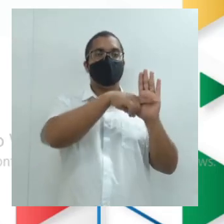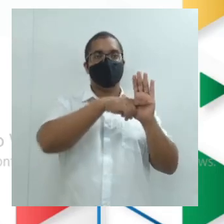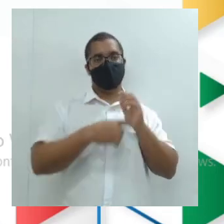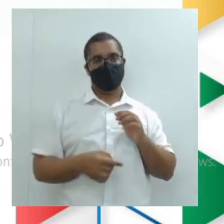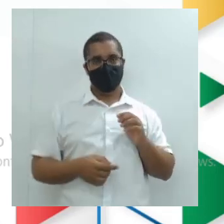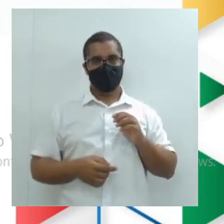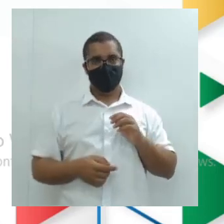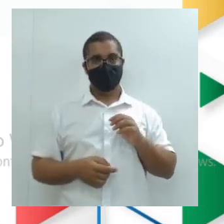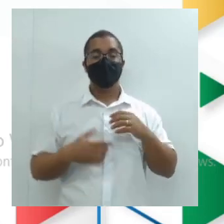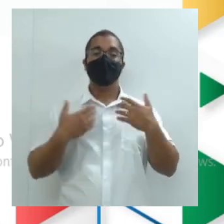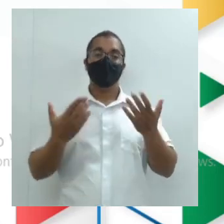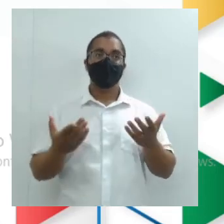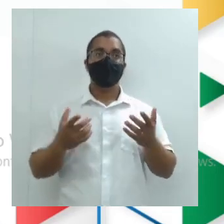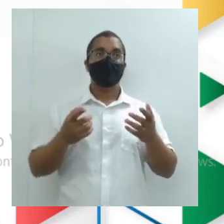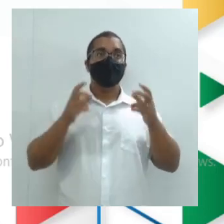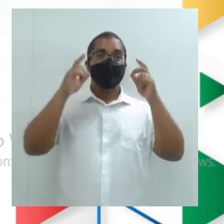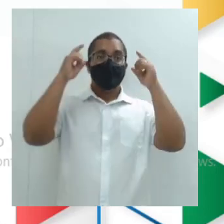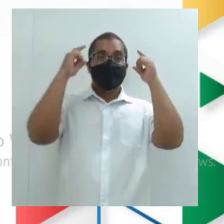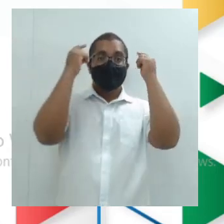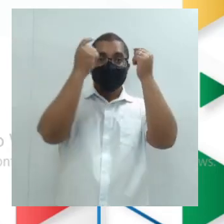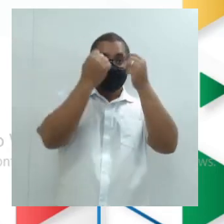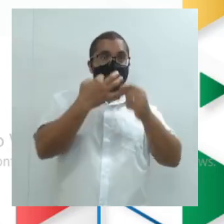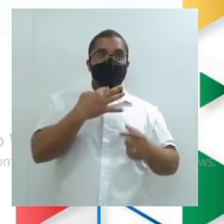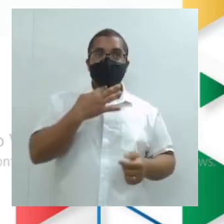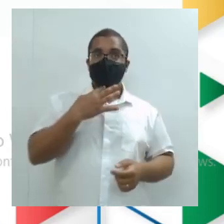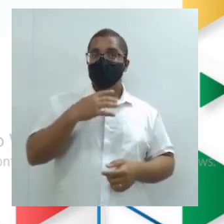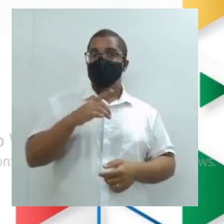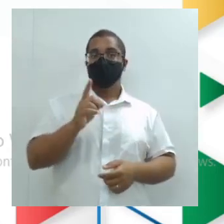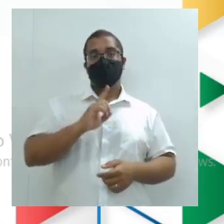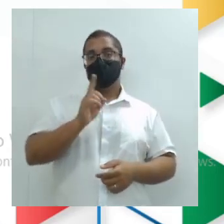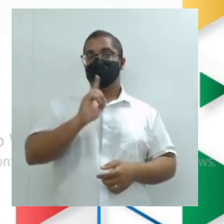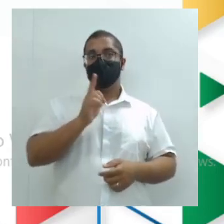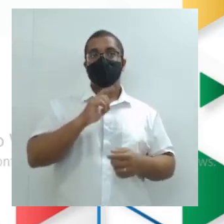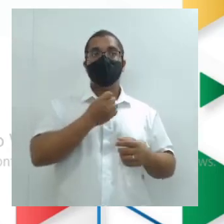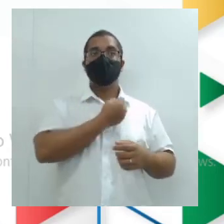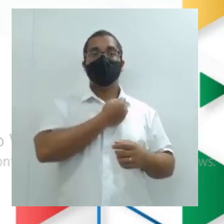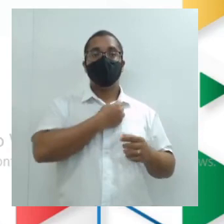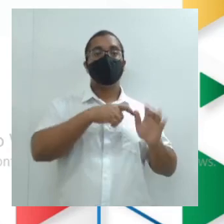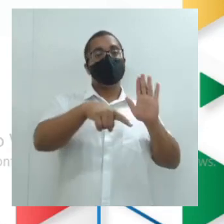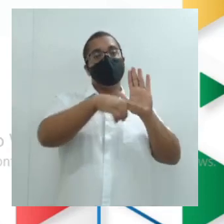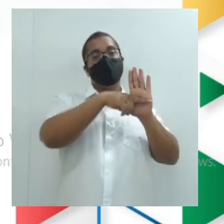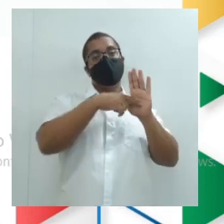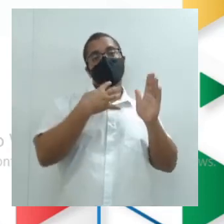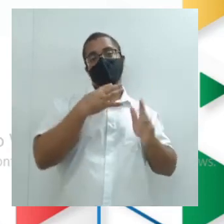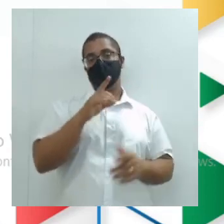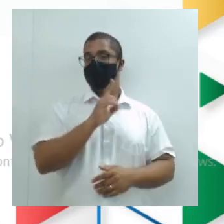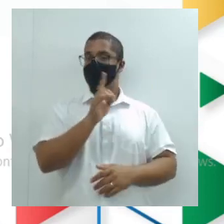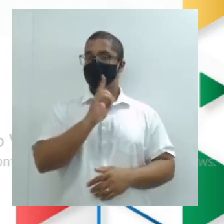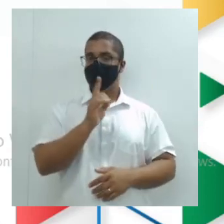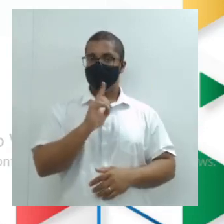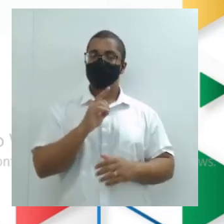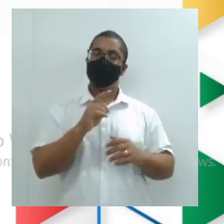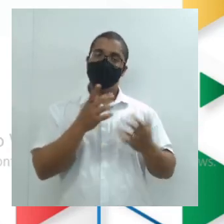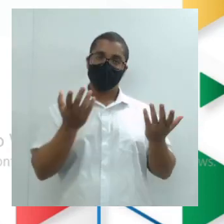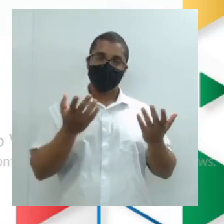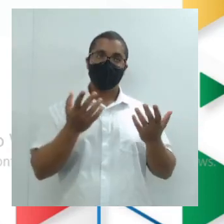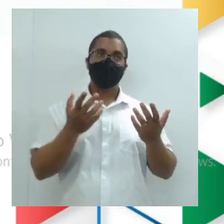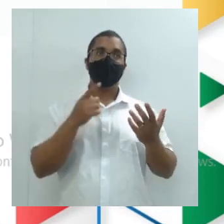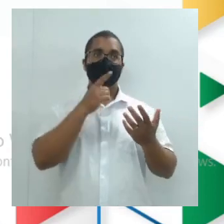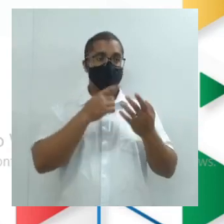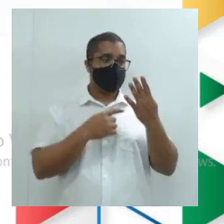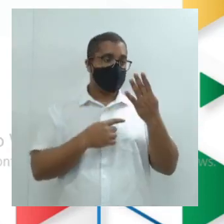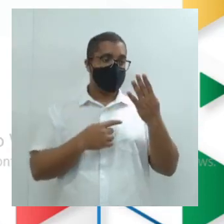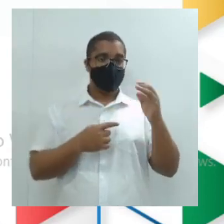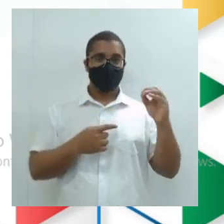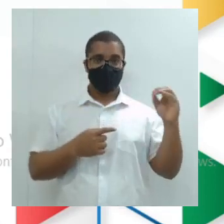Exatamente. Os gregos não conheciam os números negativos nessa data aí, ó. 400 anos antes